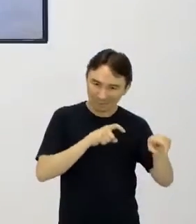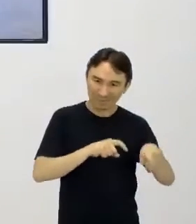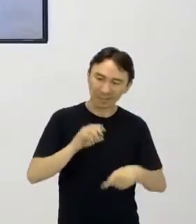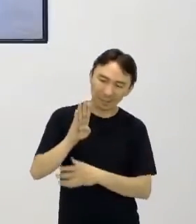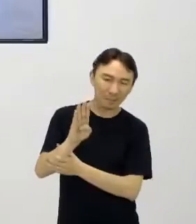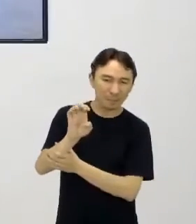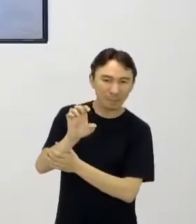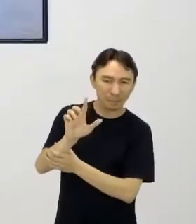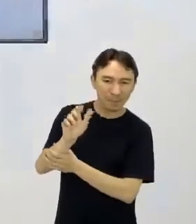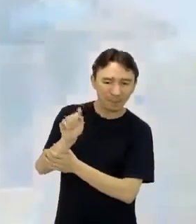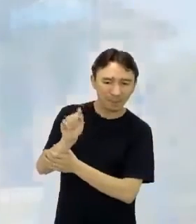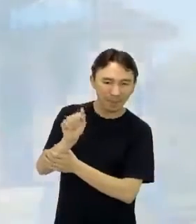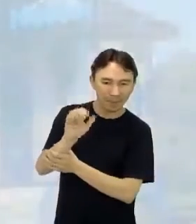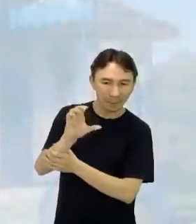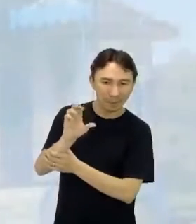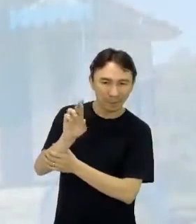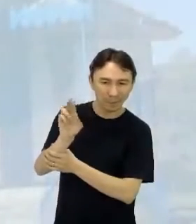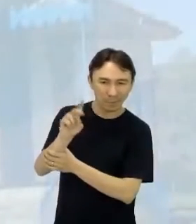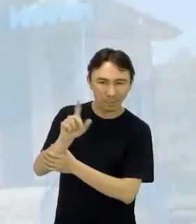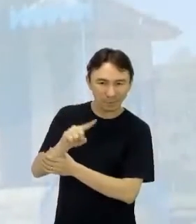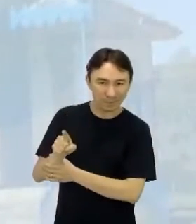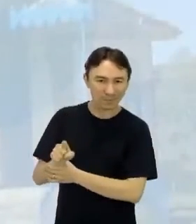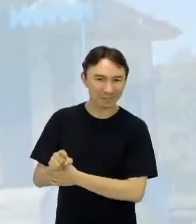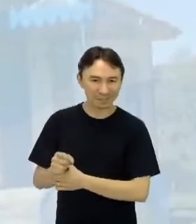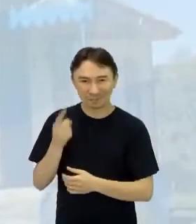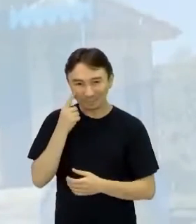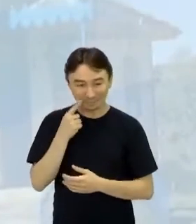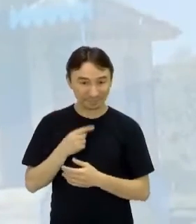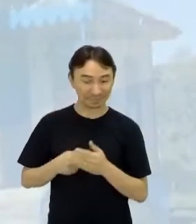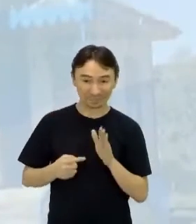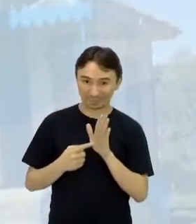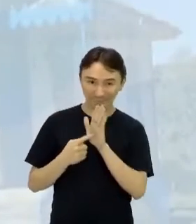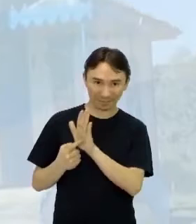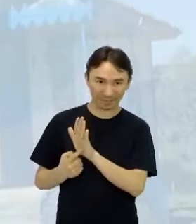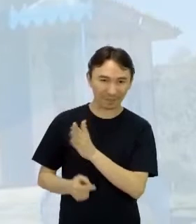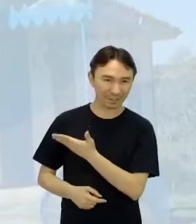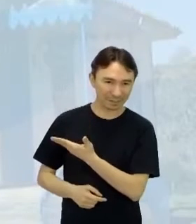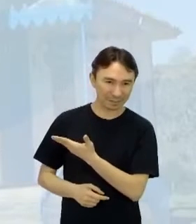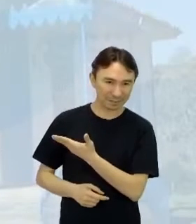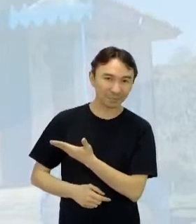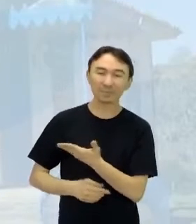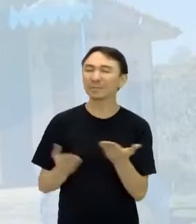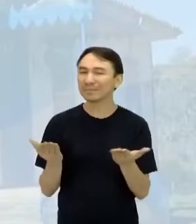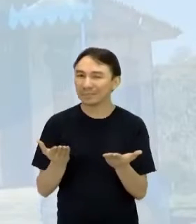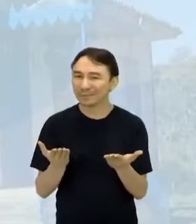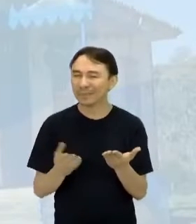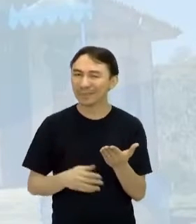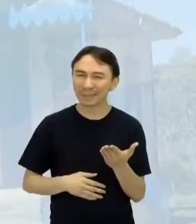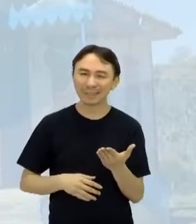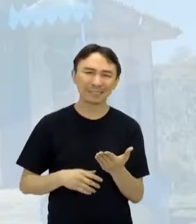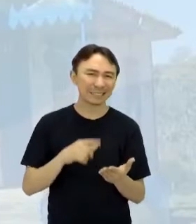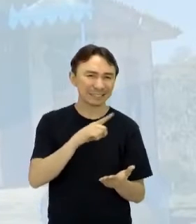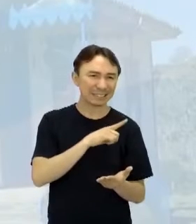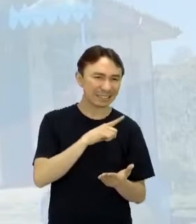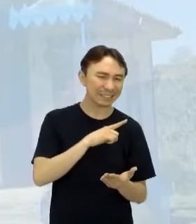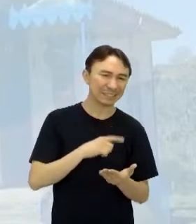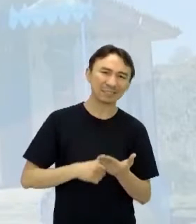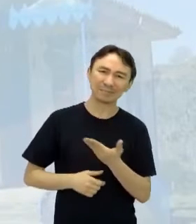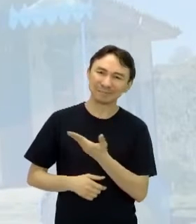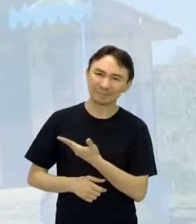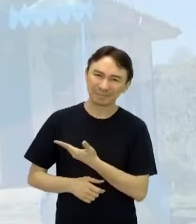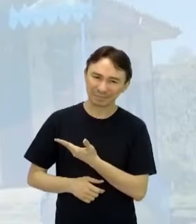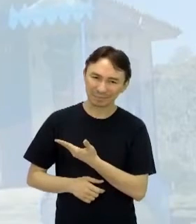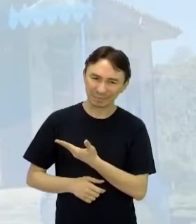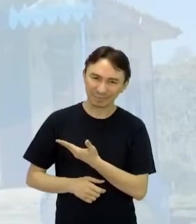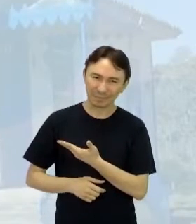quero mostrar para vocês é isso aqui, ó. Dá uma olhadinha, olha lá. Agora sim a matemática responde. A gente tem uma questão aqui, professora.